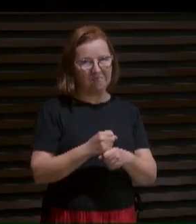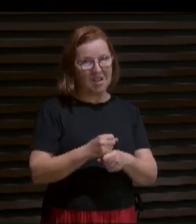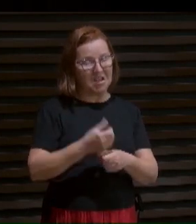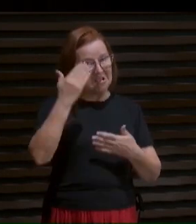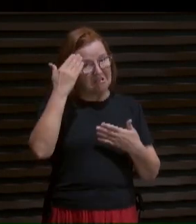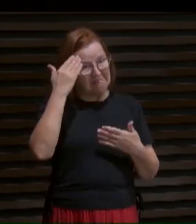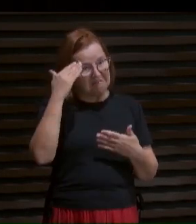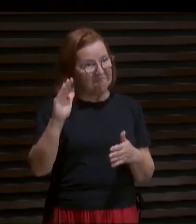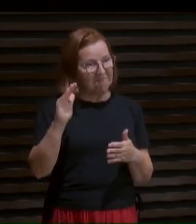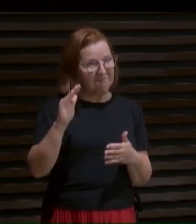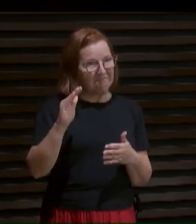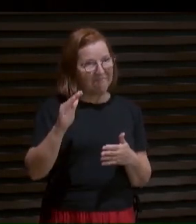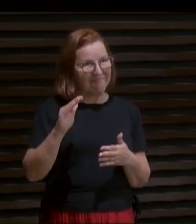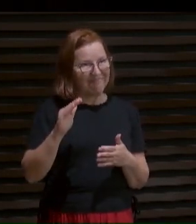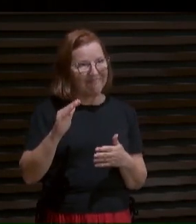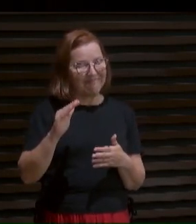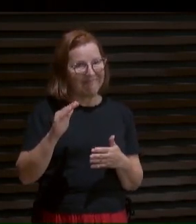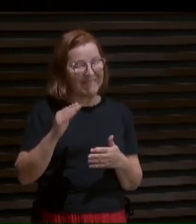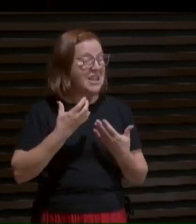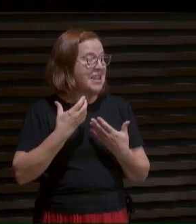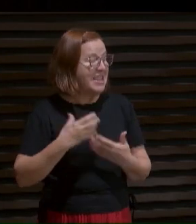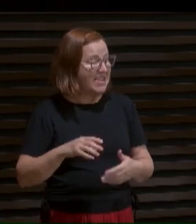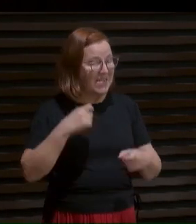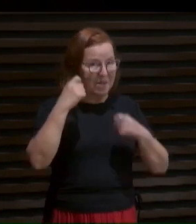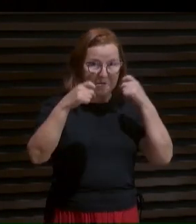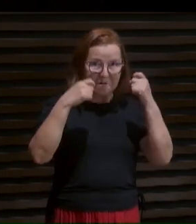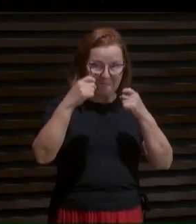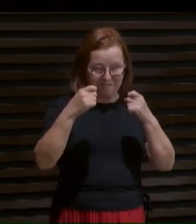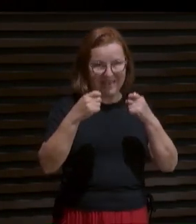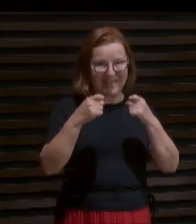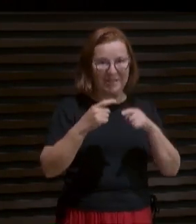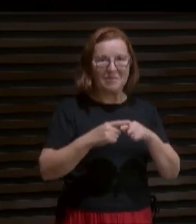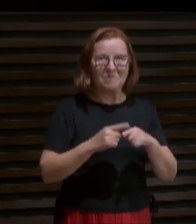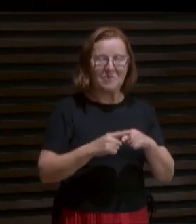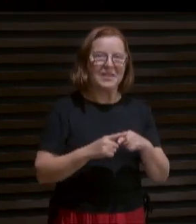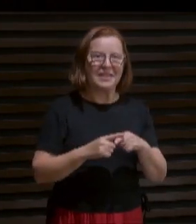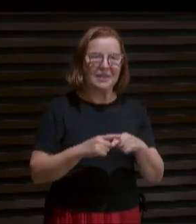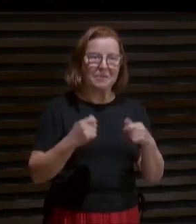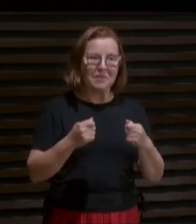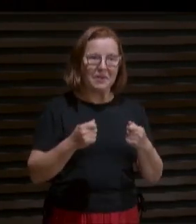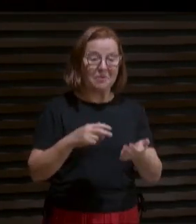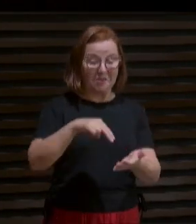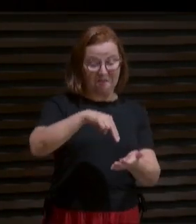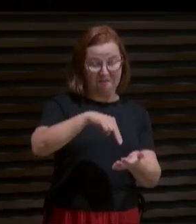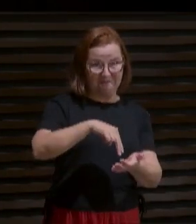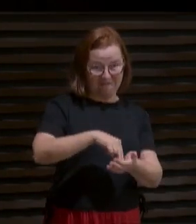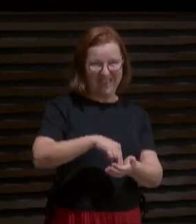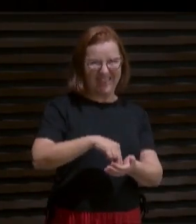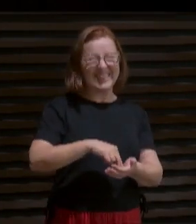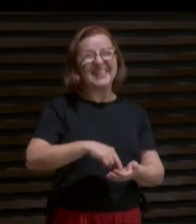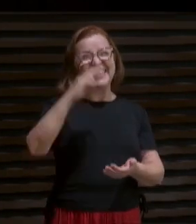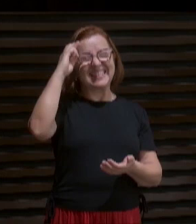quero ficar olhando para o alto. Levantai a vossa cabeça, porque a vossa redenção está